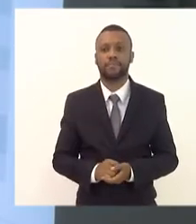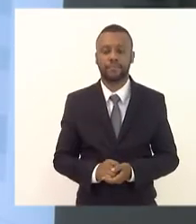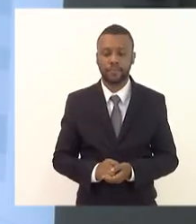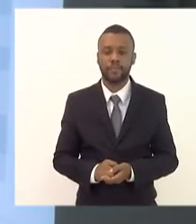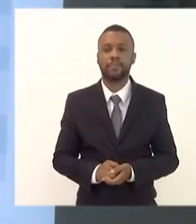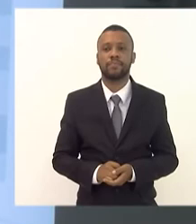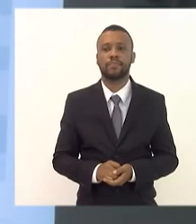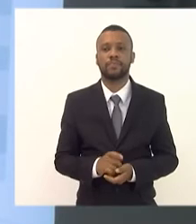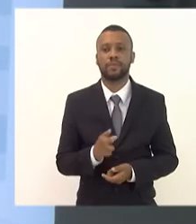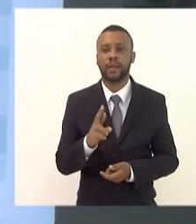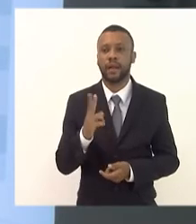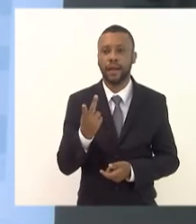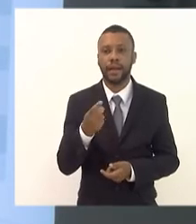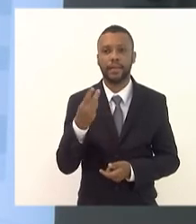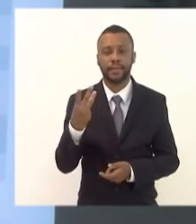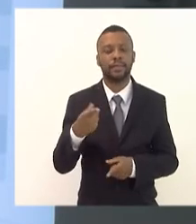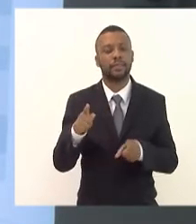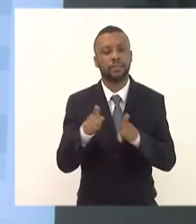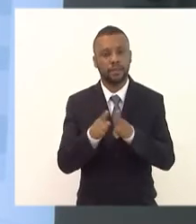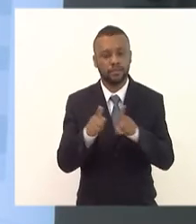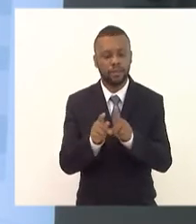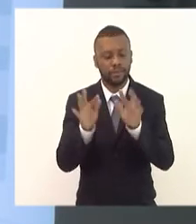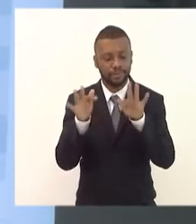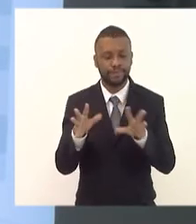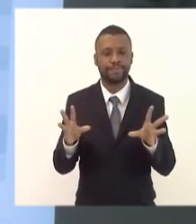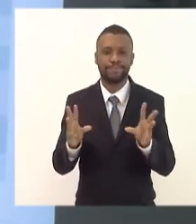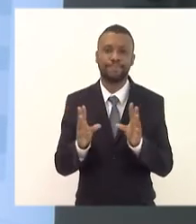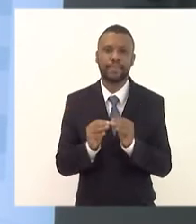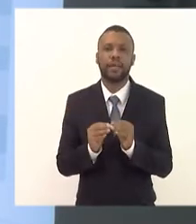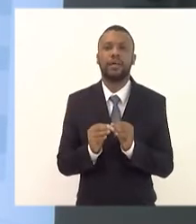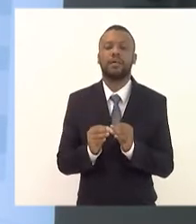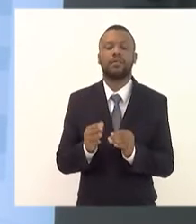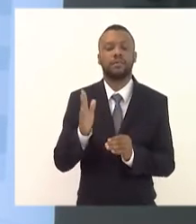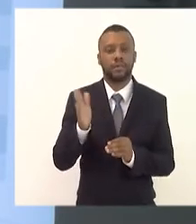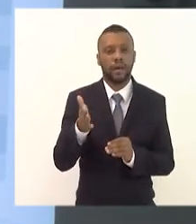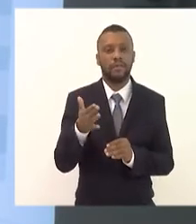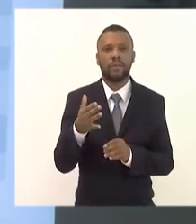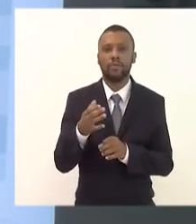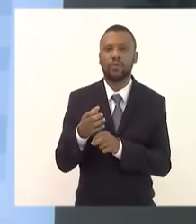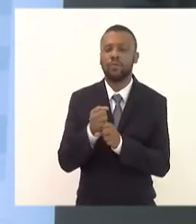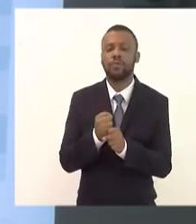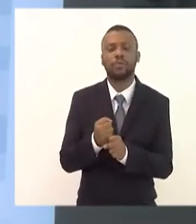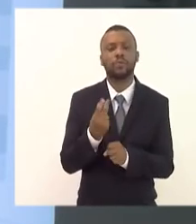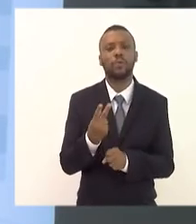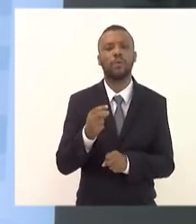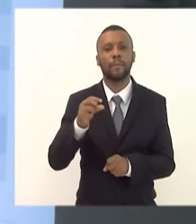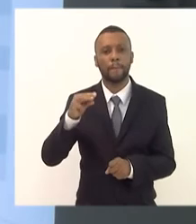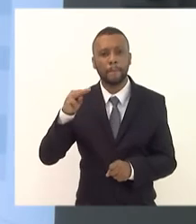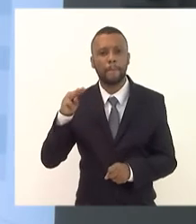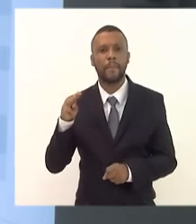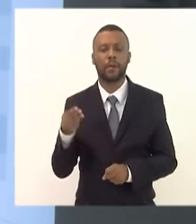O do RH3 também já foi concluído. Foi no valor de 2 milhões,